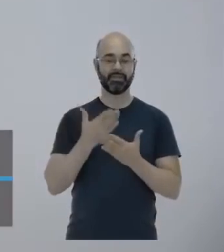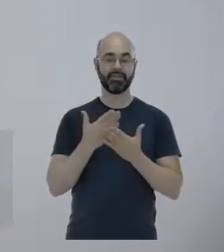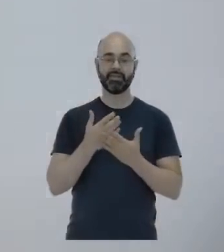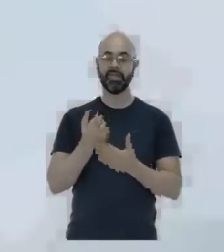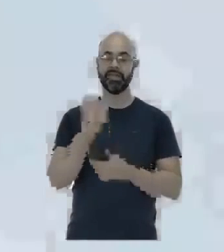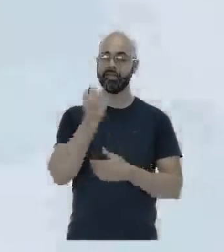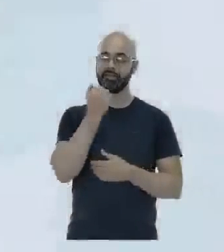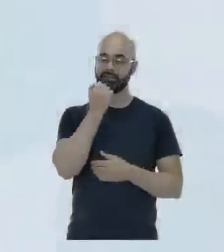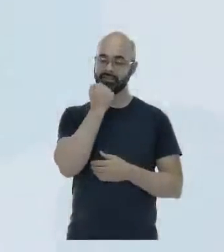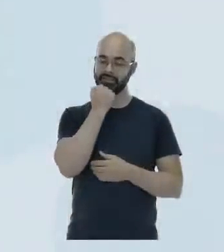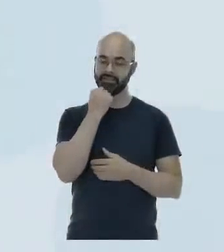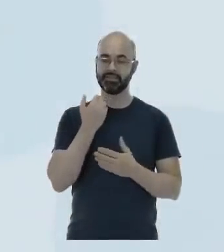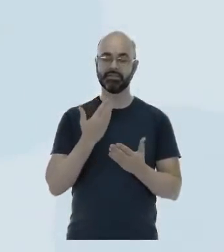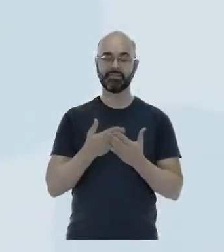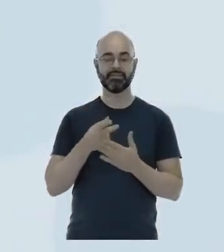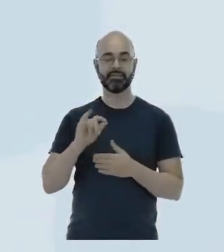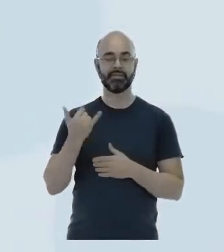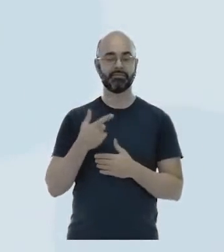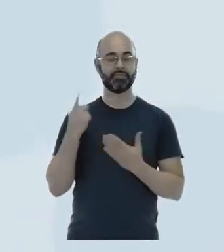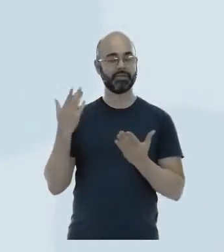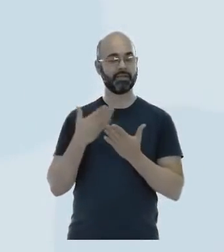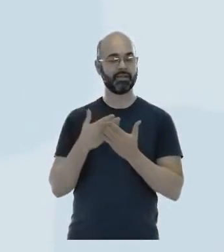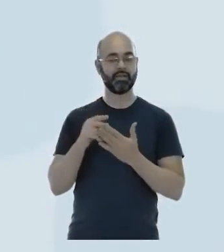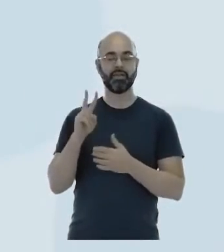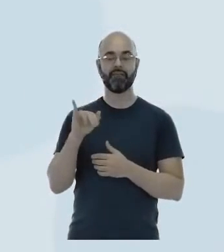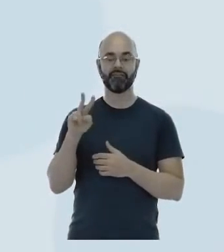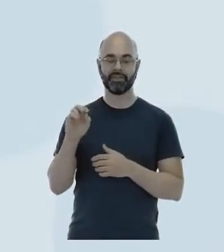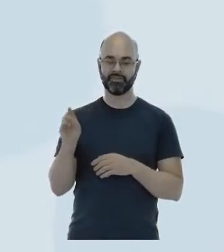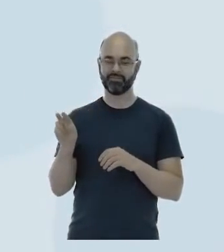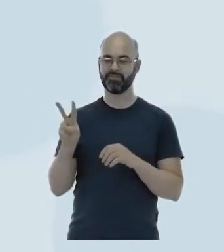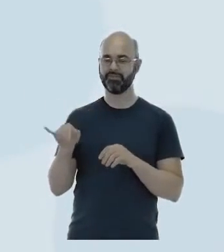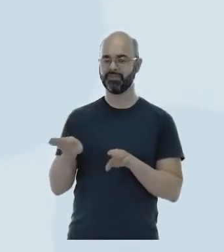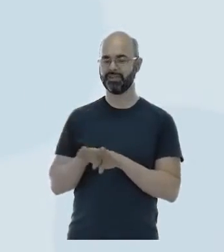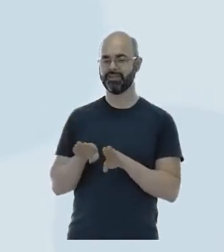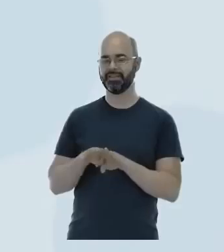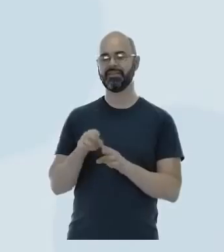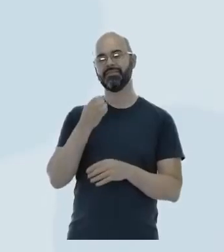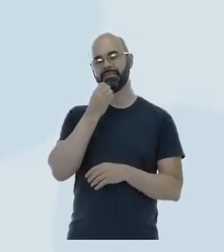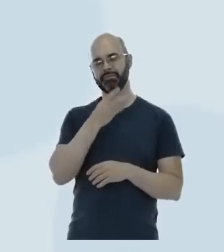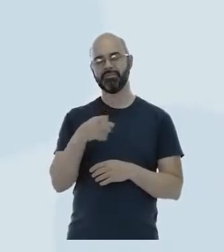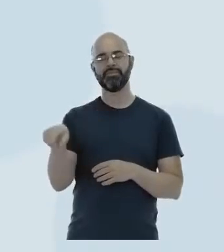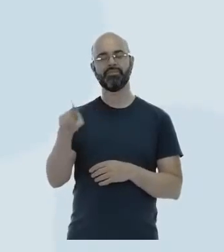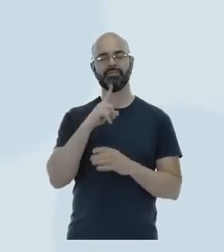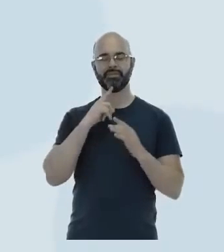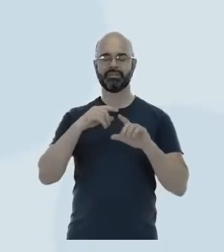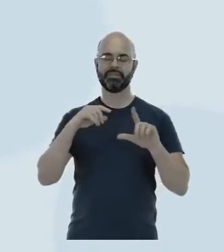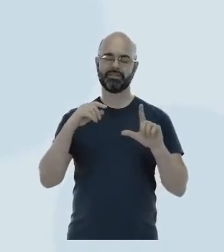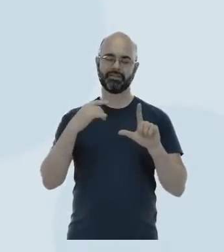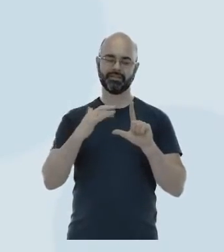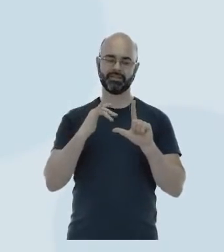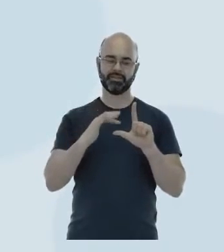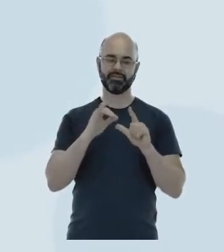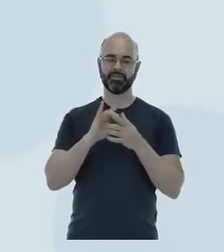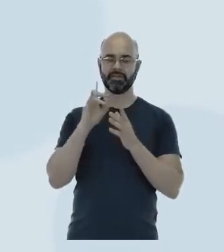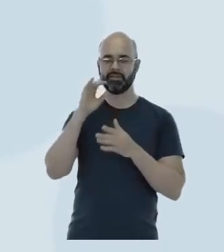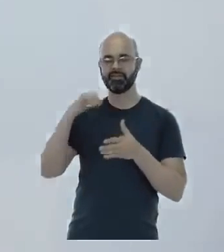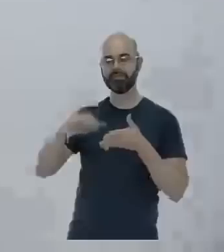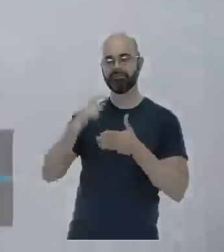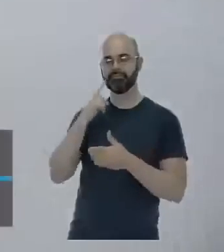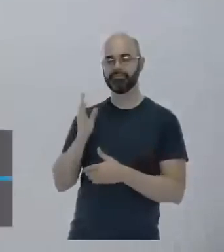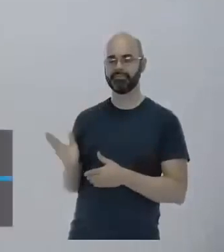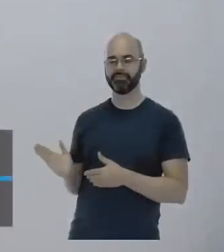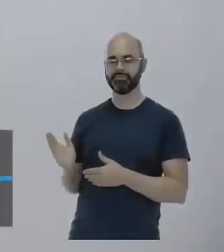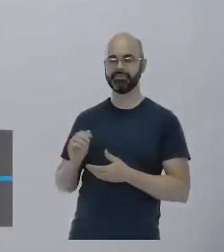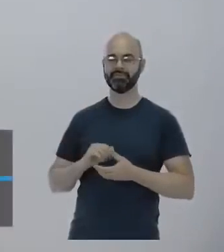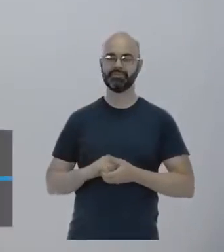usar o centro de mídias para transmitir as aulas dela ao vivo também, tá certo? Bom. Muito obrigada aí. Vai ficar o QR Code para vocês fazerem uma avaliação aqui da